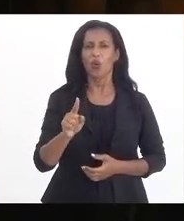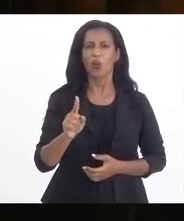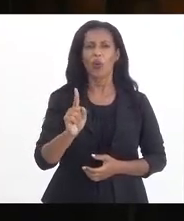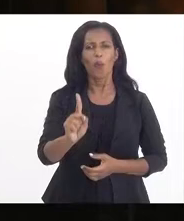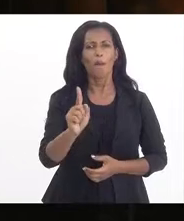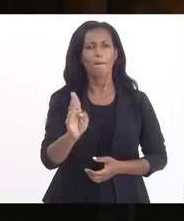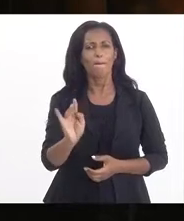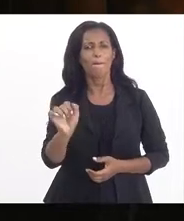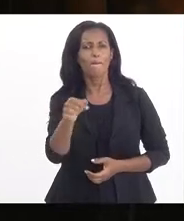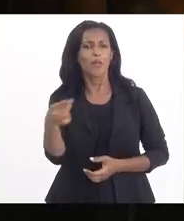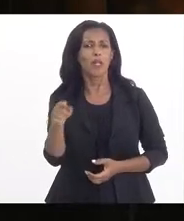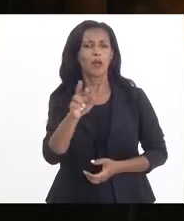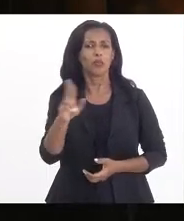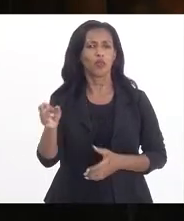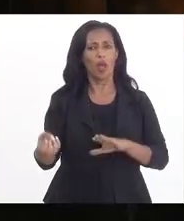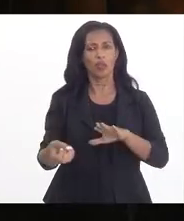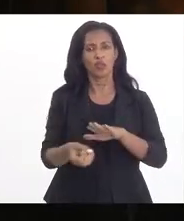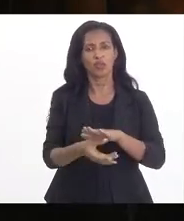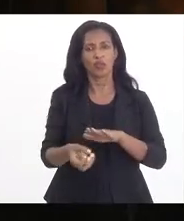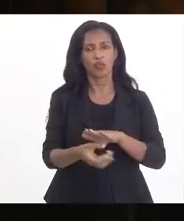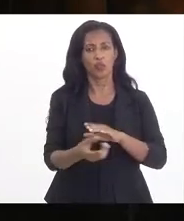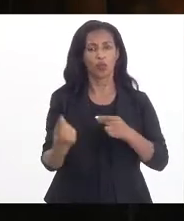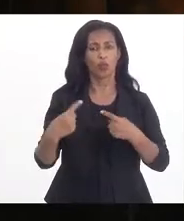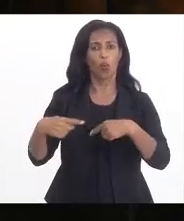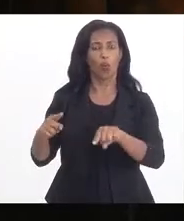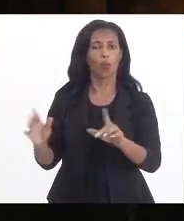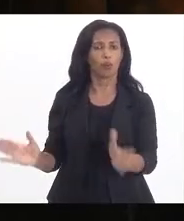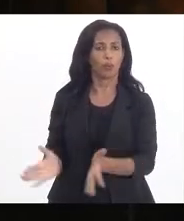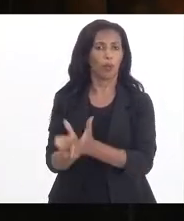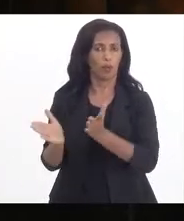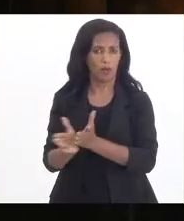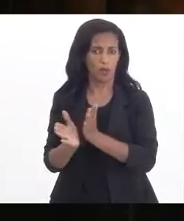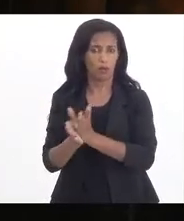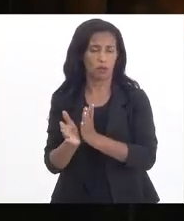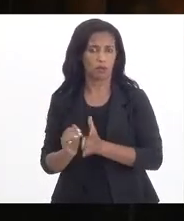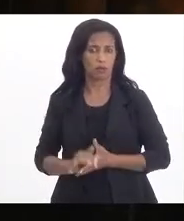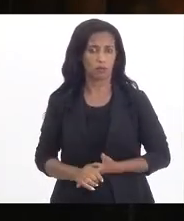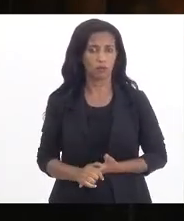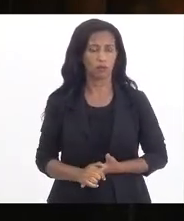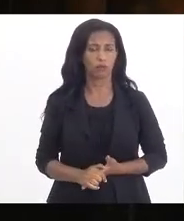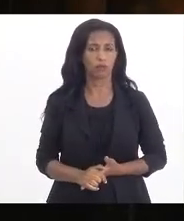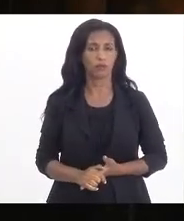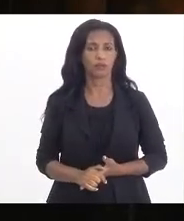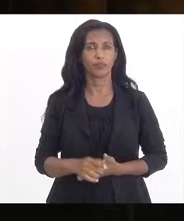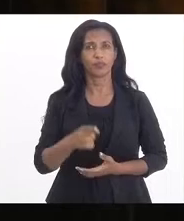quase um bilhão de reais de Fundo Estadual de Combate à Pobreza e